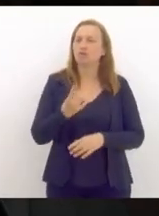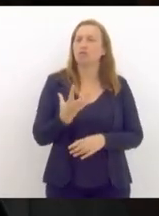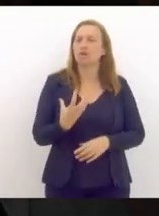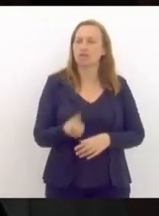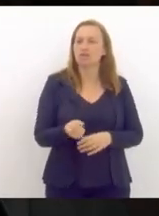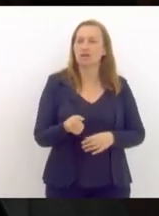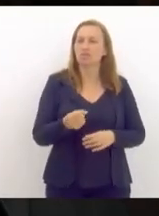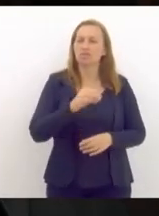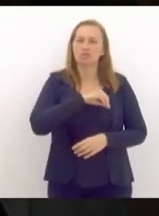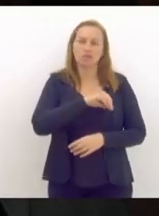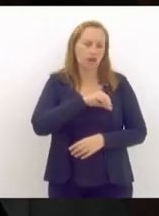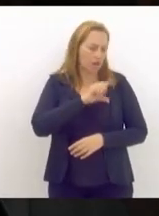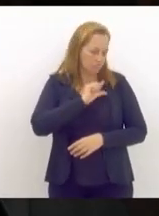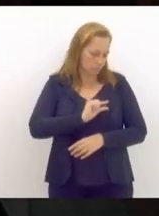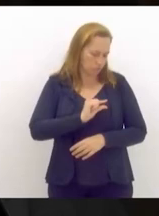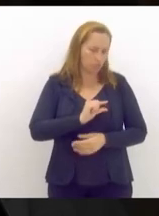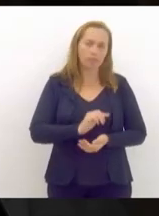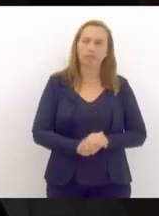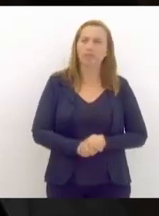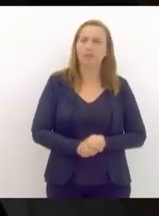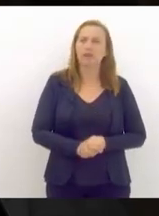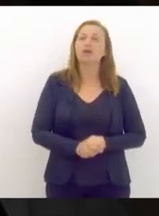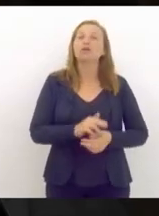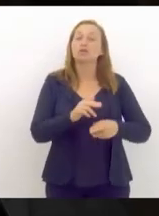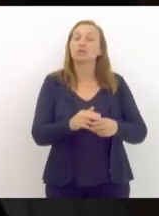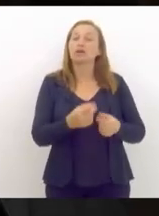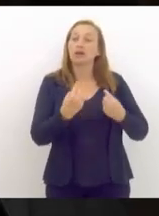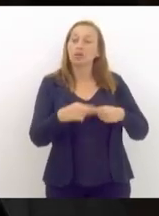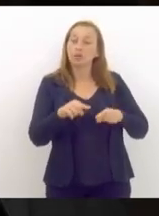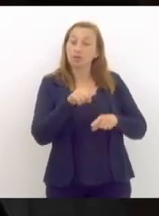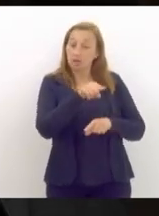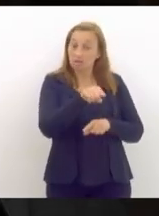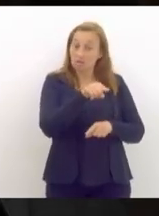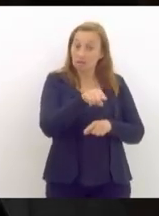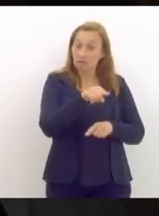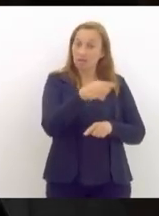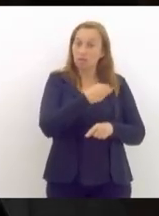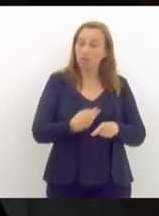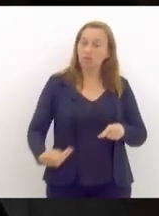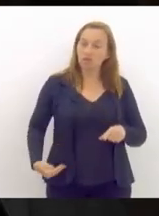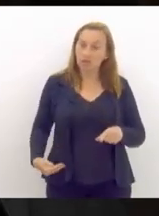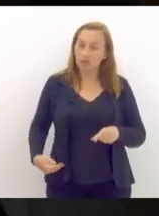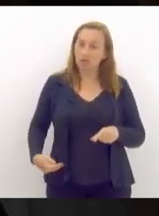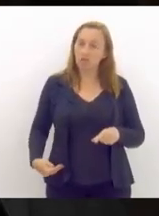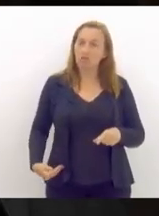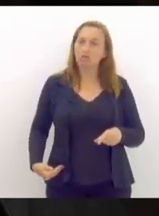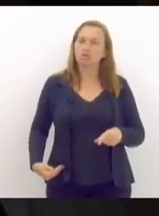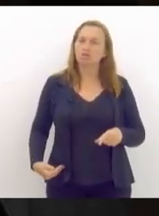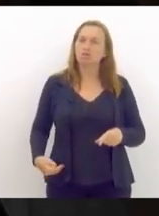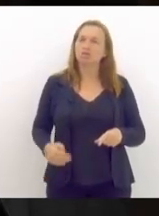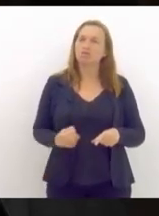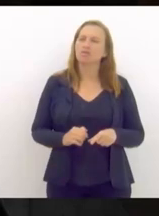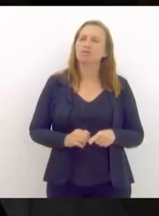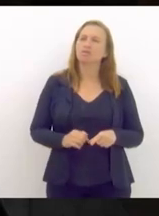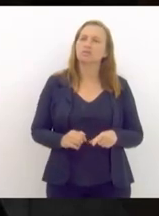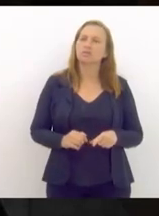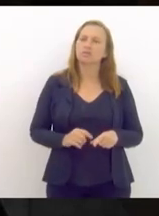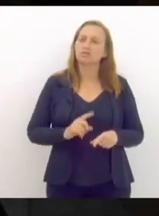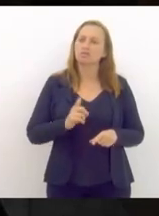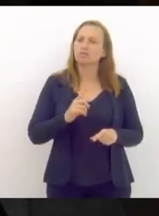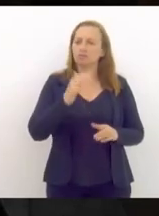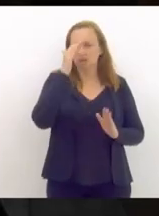um salário mínimo. É contra esses servidores que o governador está se virando quando não